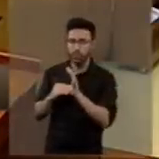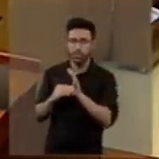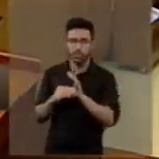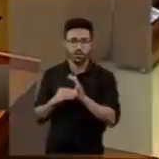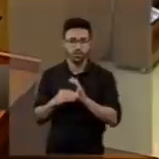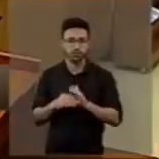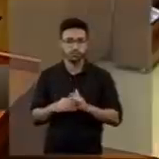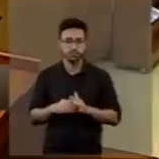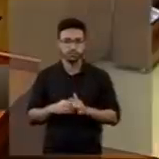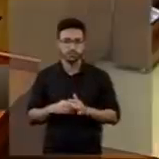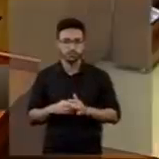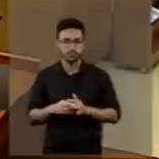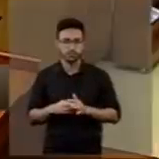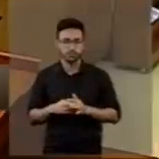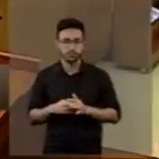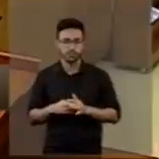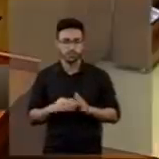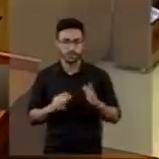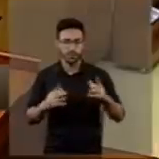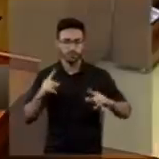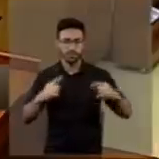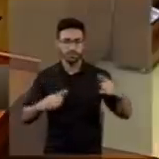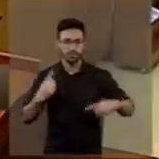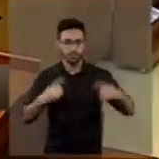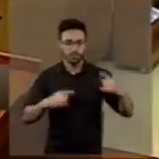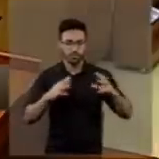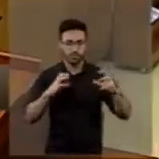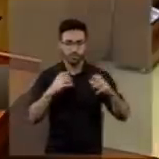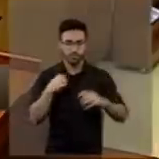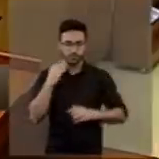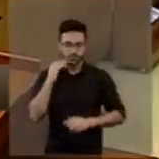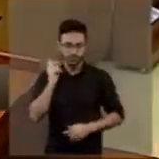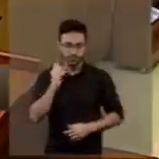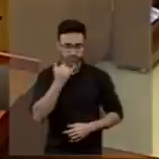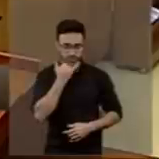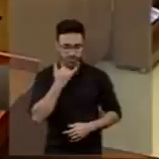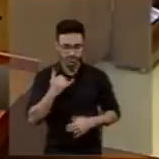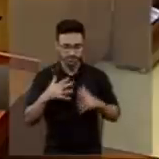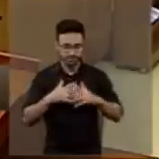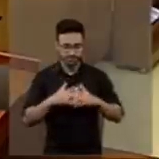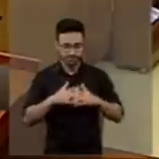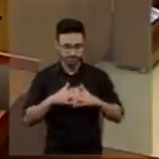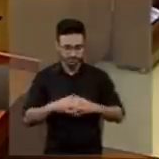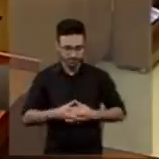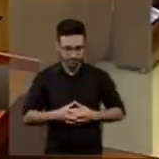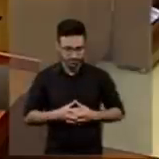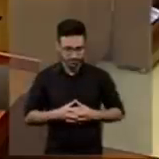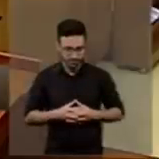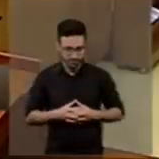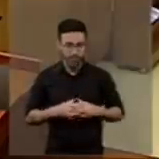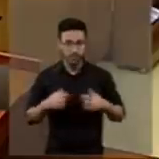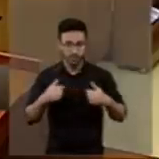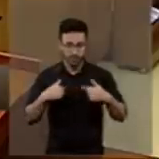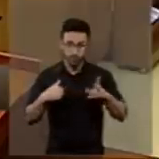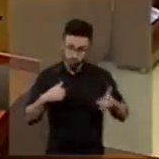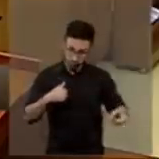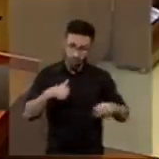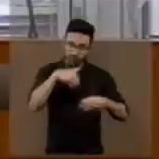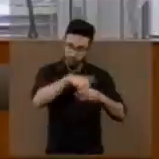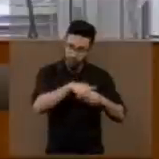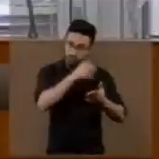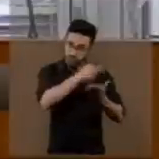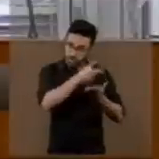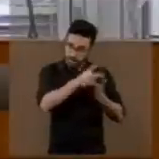sugestão do ministro Alexandre Moraes, só que realmente eu vou manter o meu voto acompanhando o relator. Eu vou manter o meu voto acompanhando o